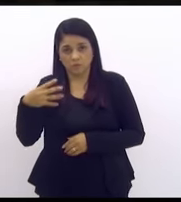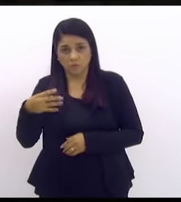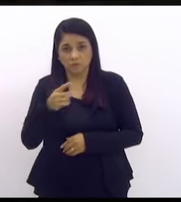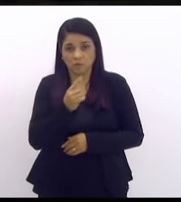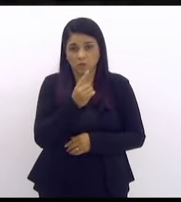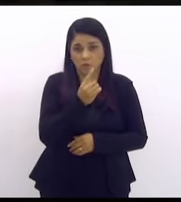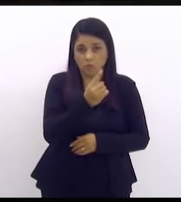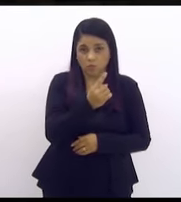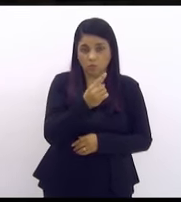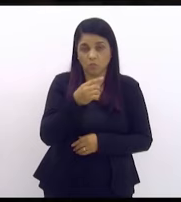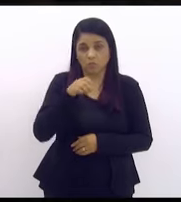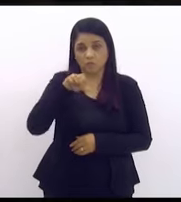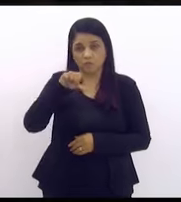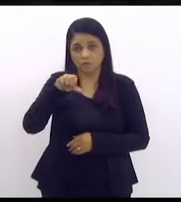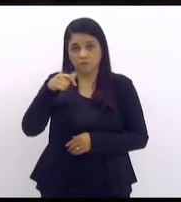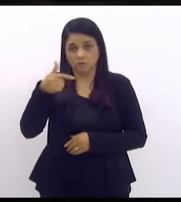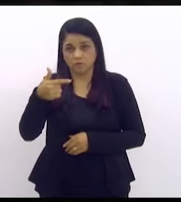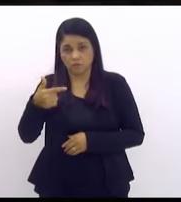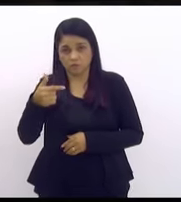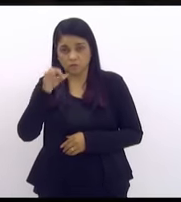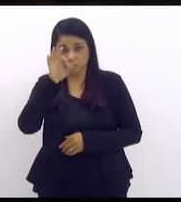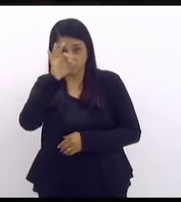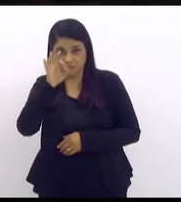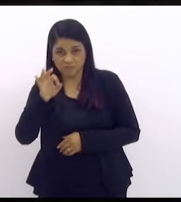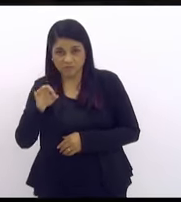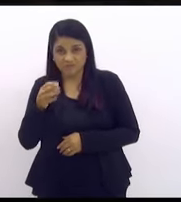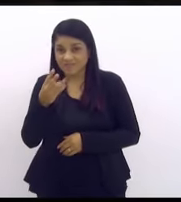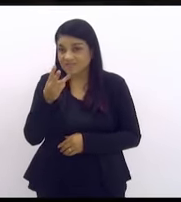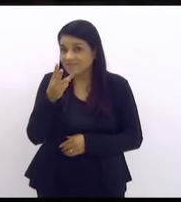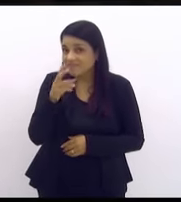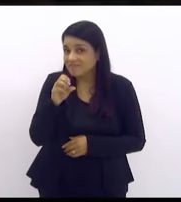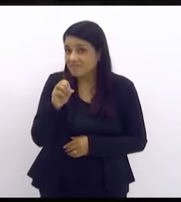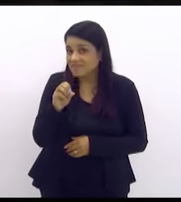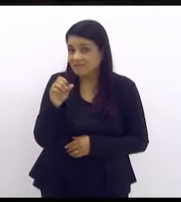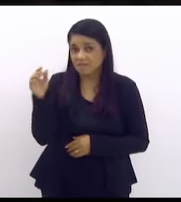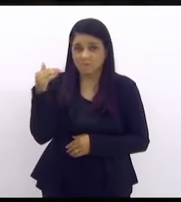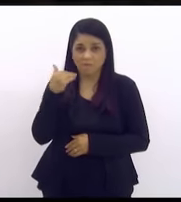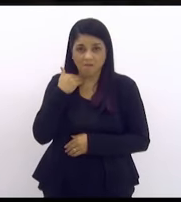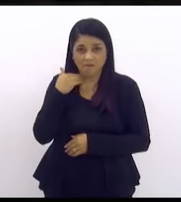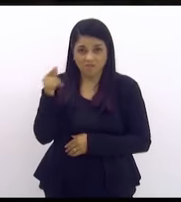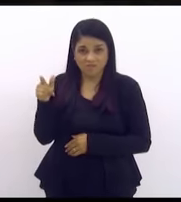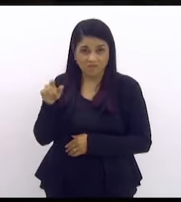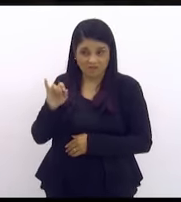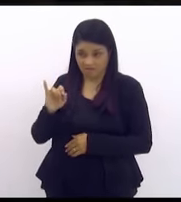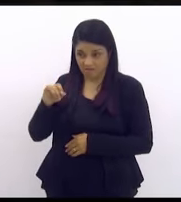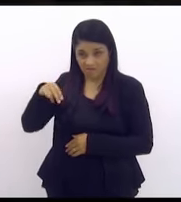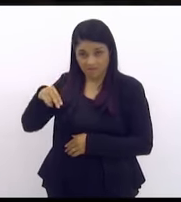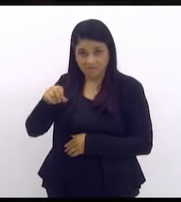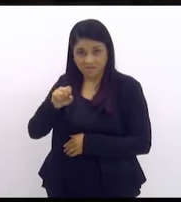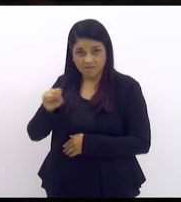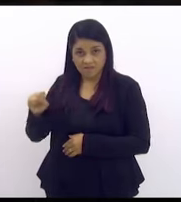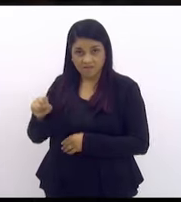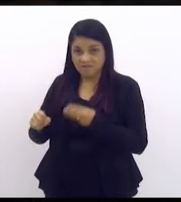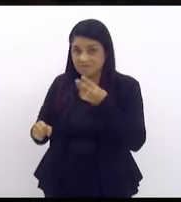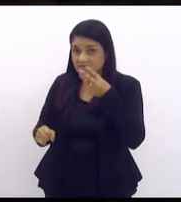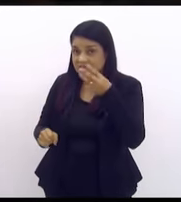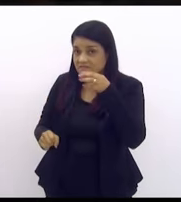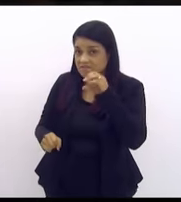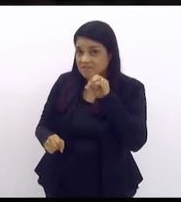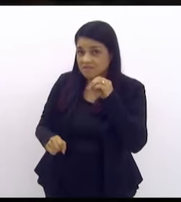1,92%, 30 bancos. E por quê? Está à disposição, está lá no INSS. 30